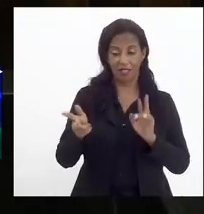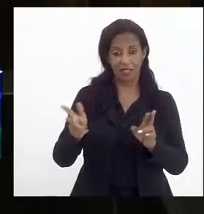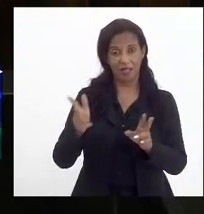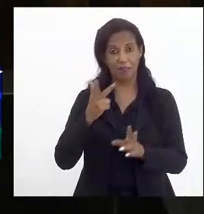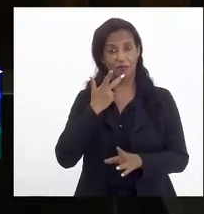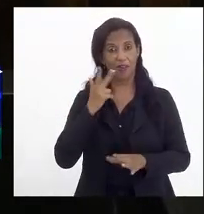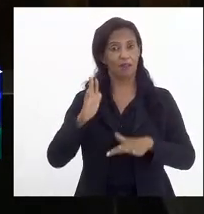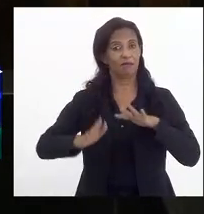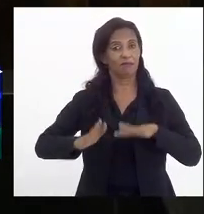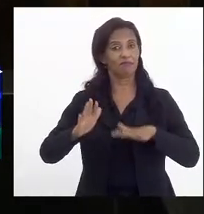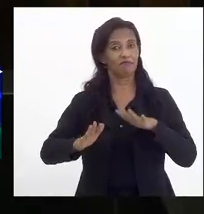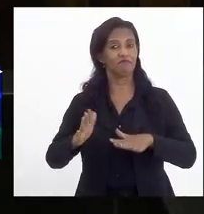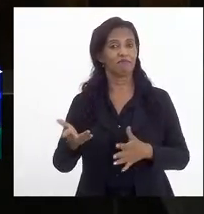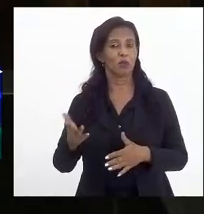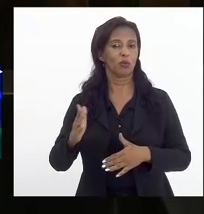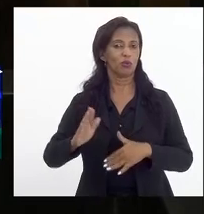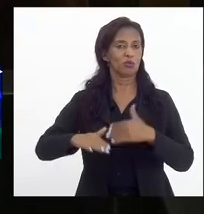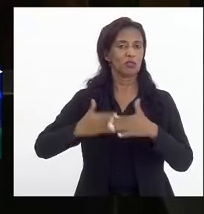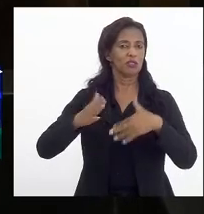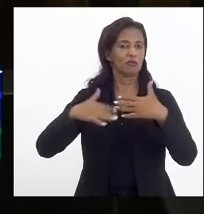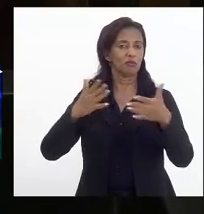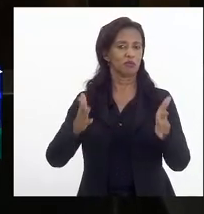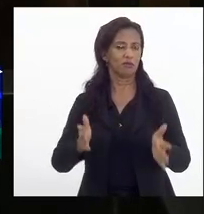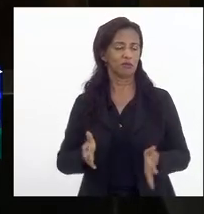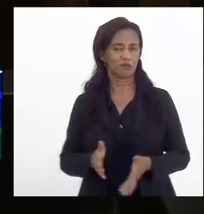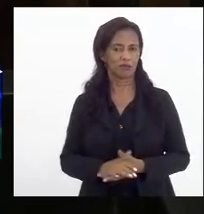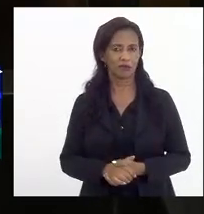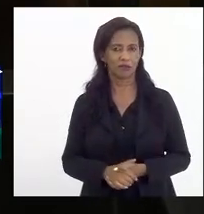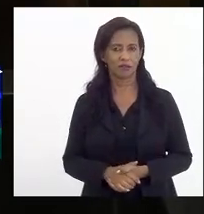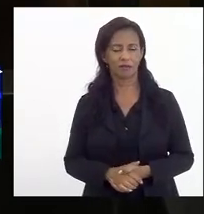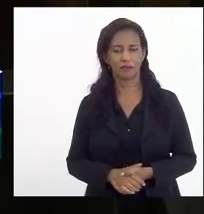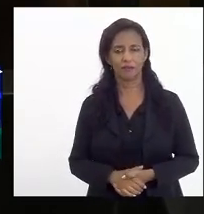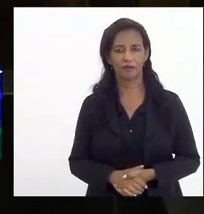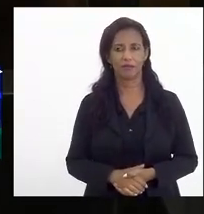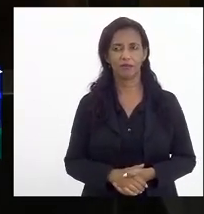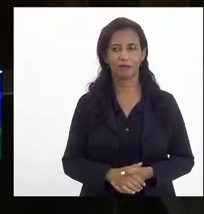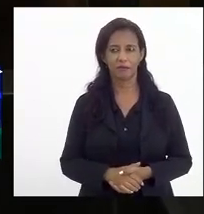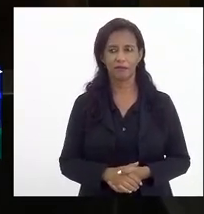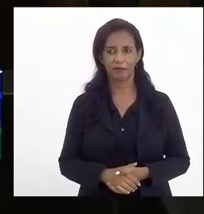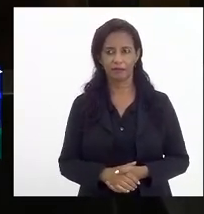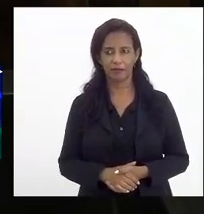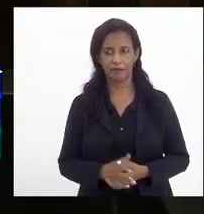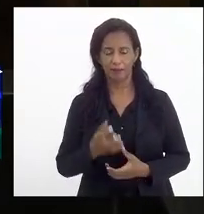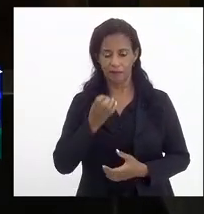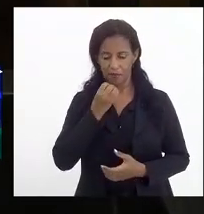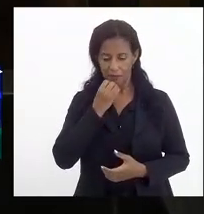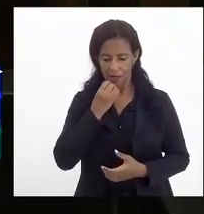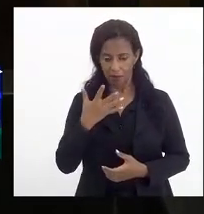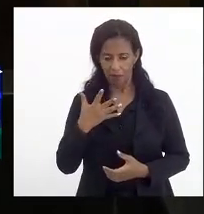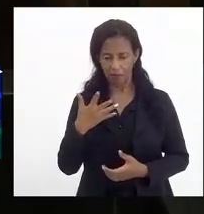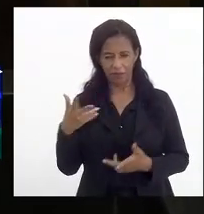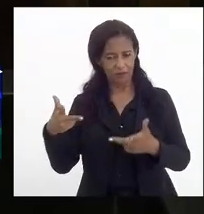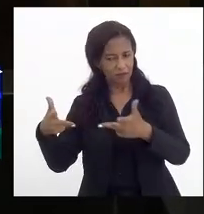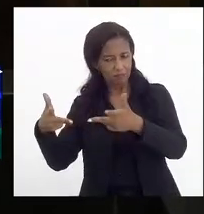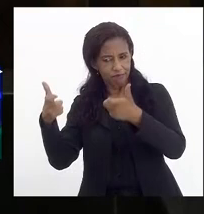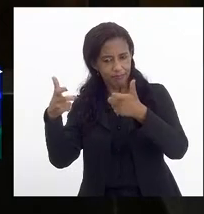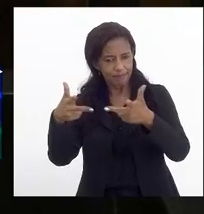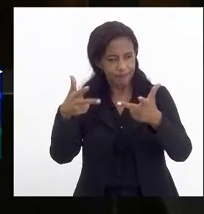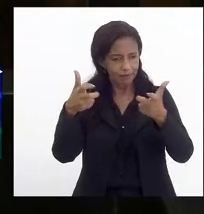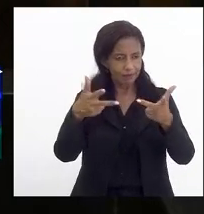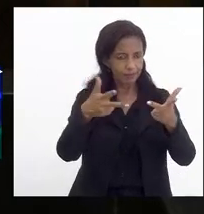pelo menos um desenvolvimentista Então é bom a gente ter essa percepção